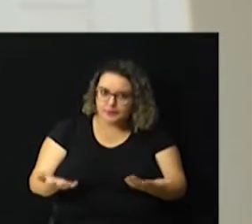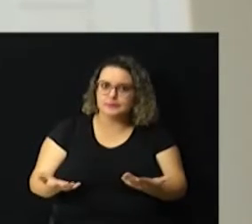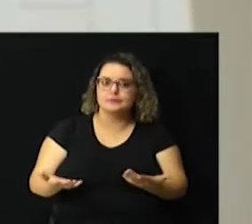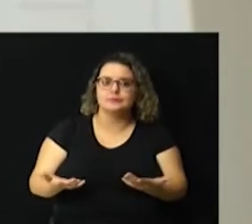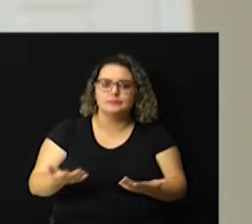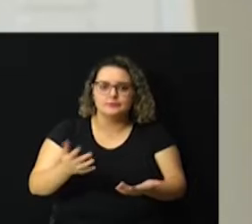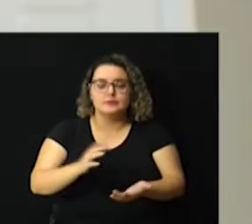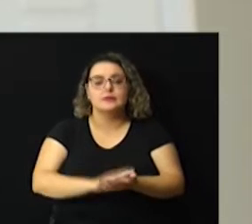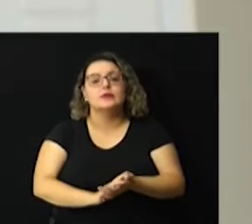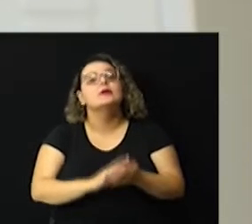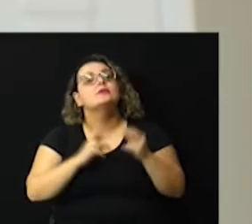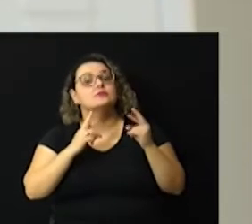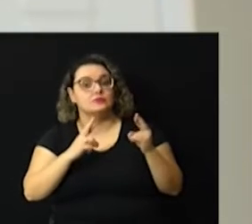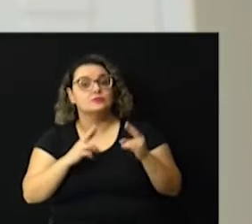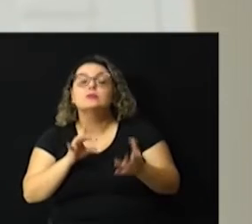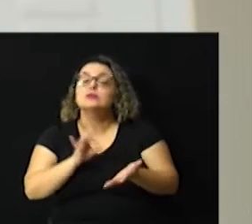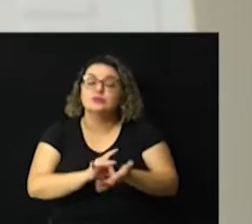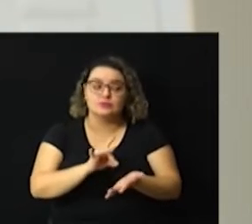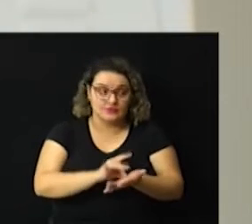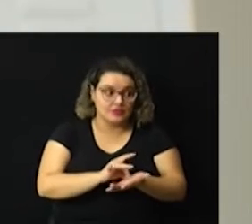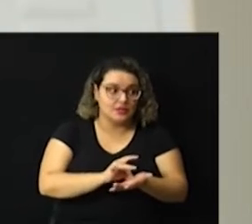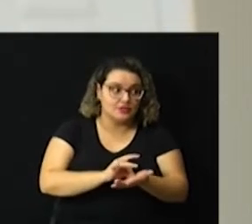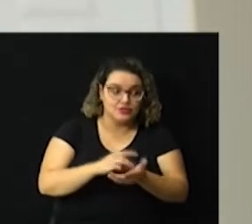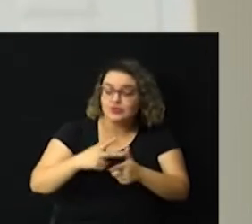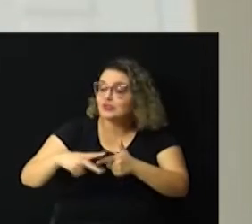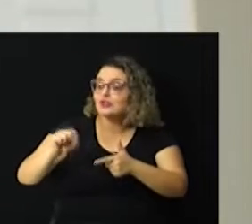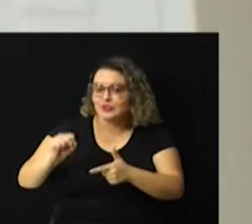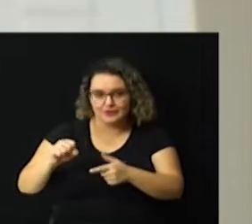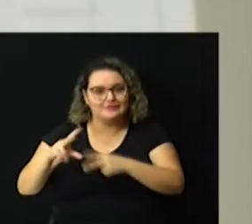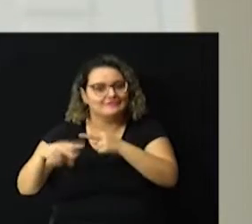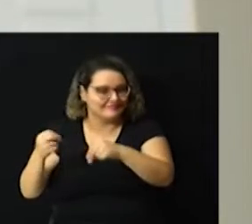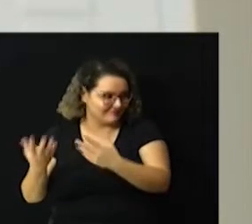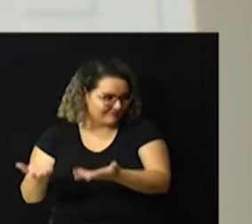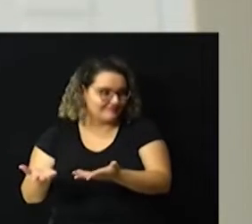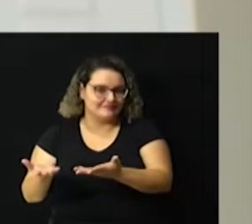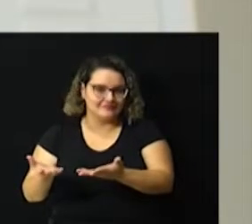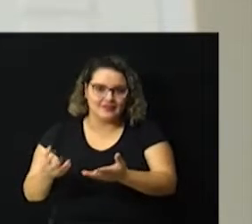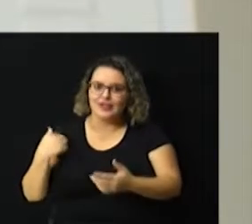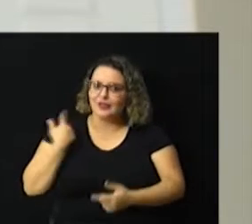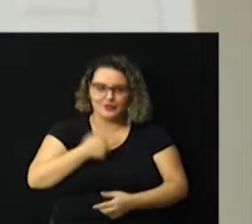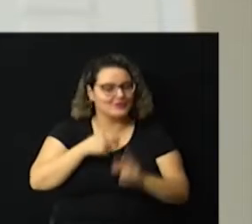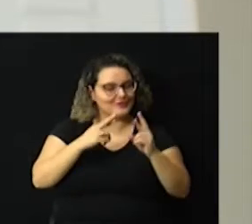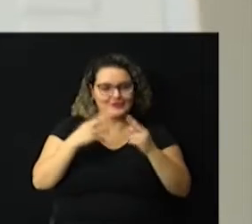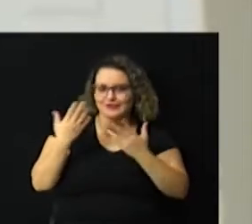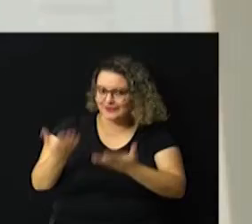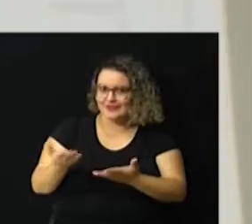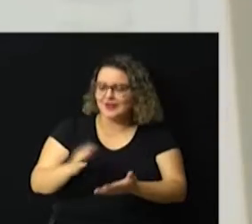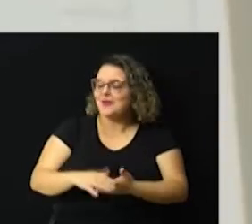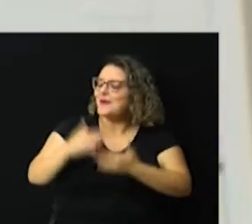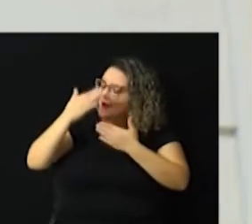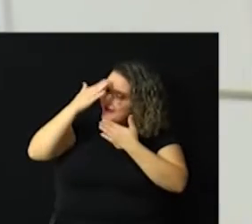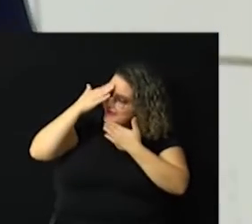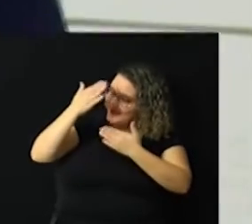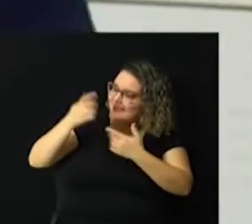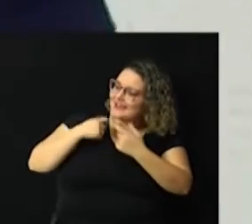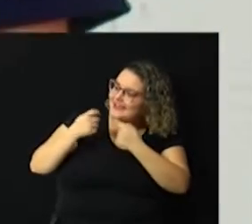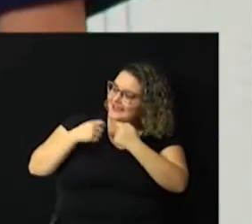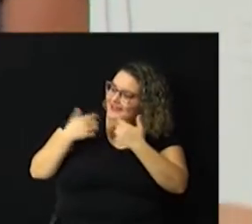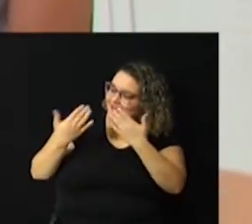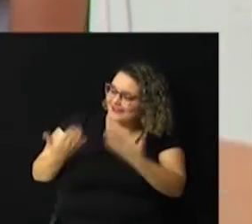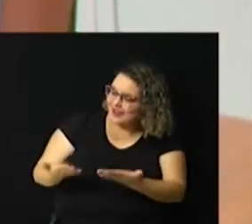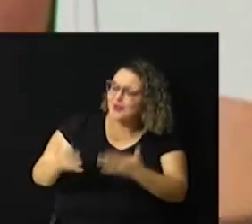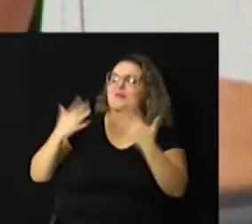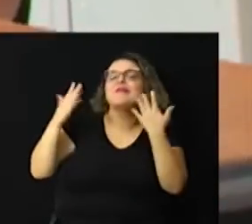isso. Eu espero de verdade que ela ganhe o prêmio. E a gente vai estar na torcida por ela. Valeu, muito obrigado pela entrevista,